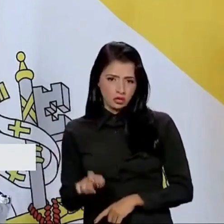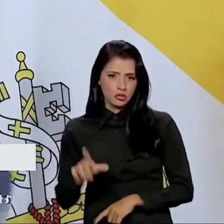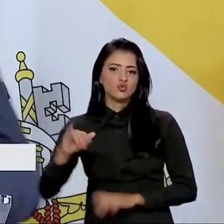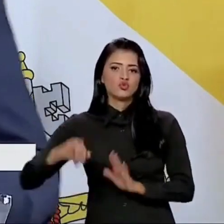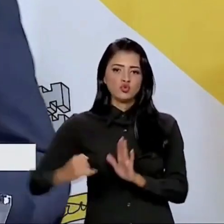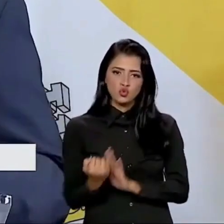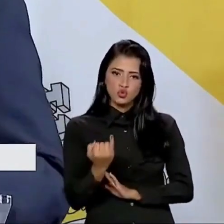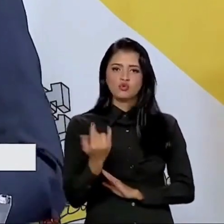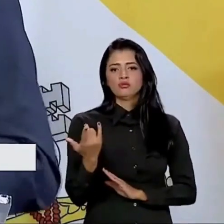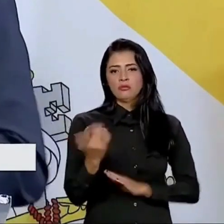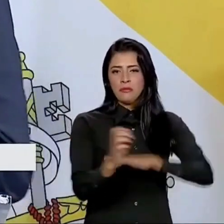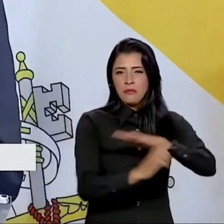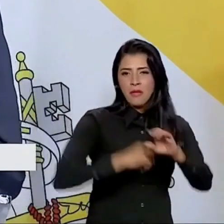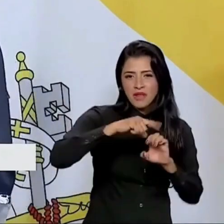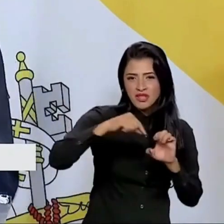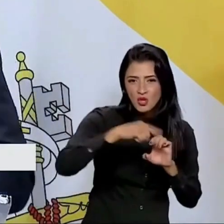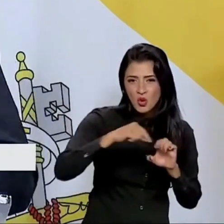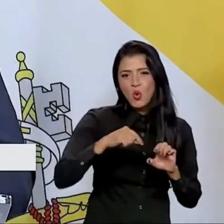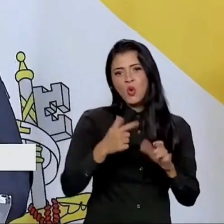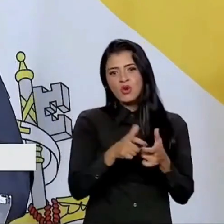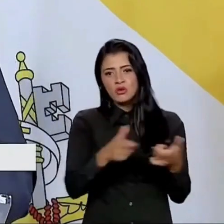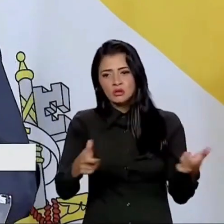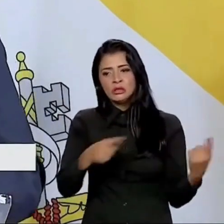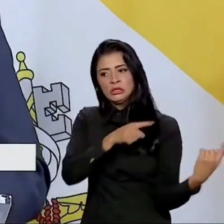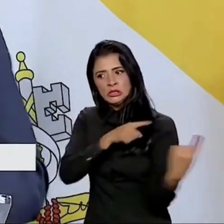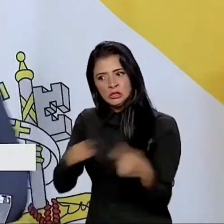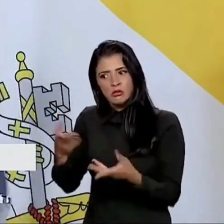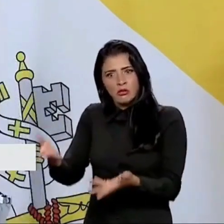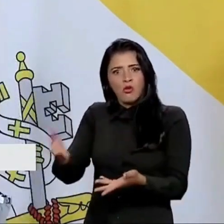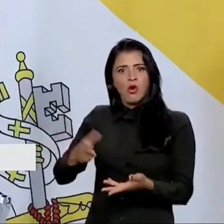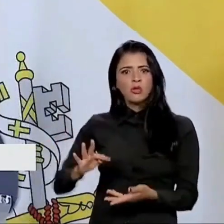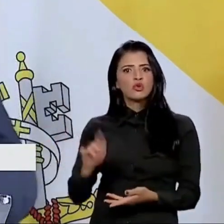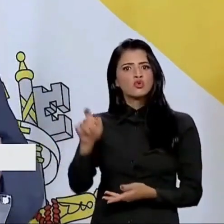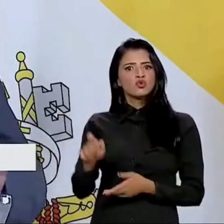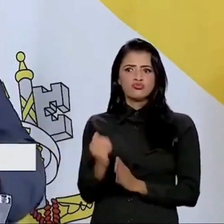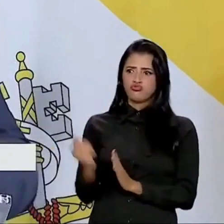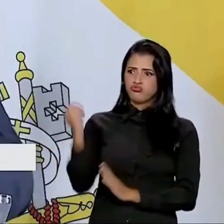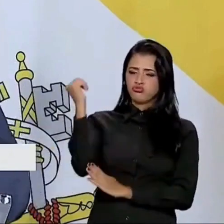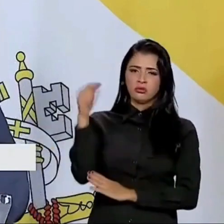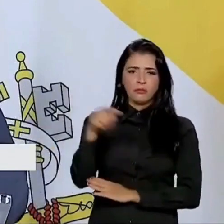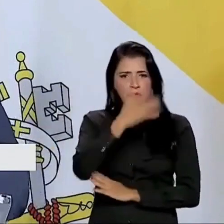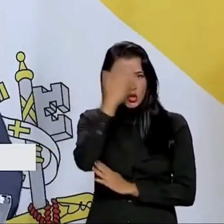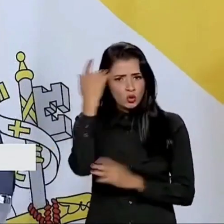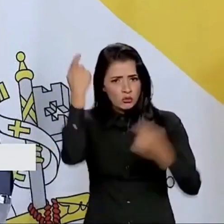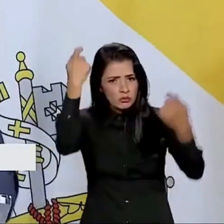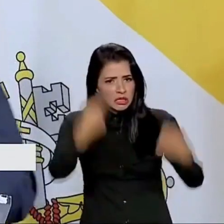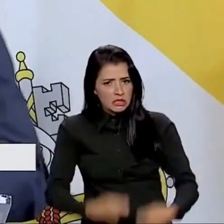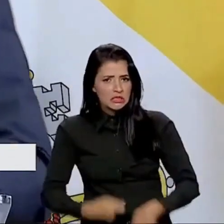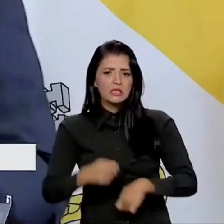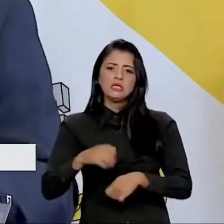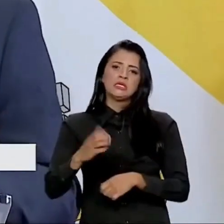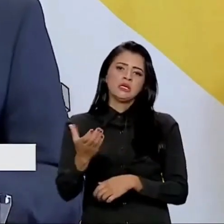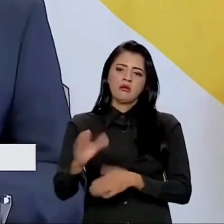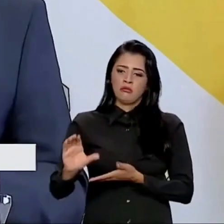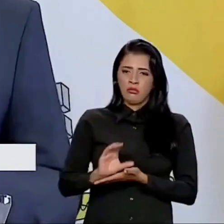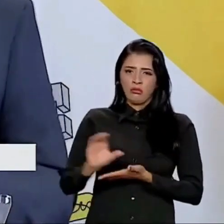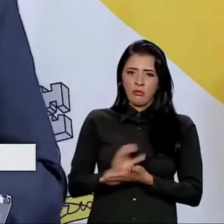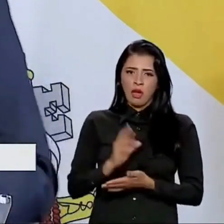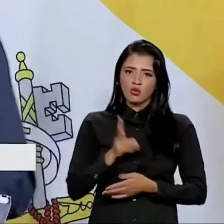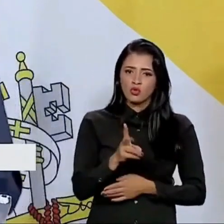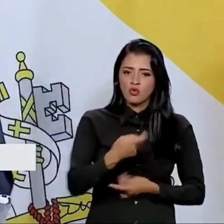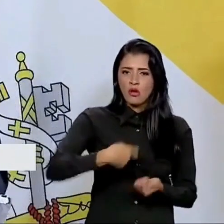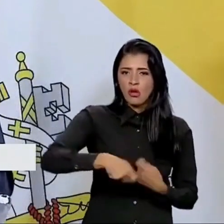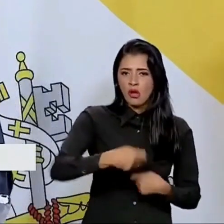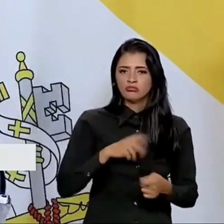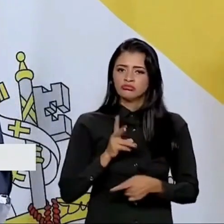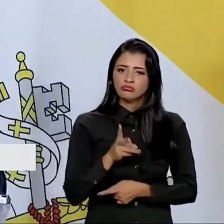pequenos e médios empreendedores estão brigando com a taxa de juros. As pessoas que precisam de crédito para tocar a economia e tocar